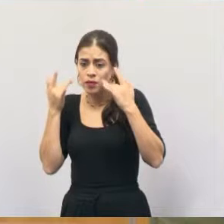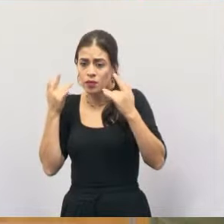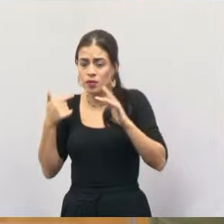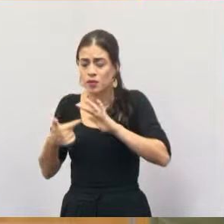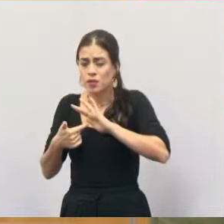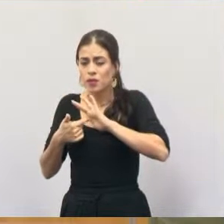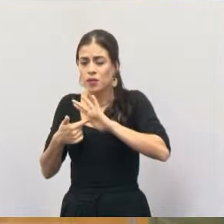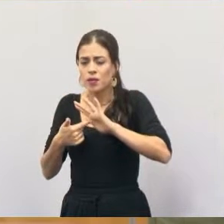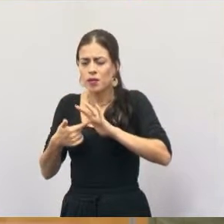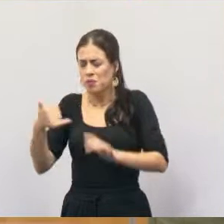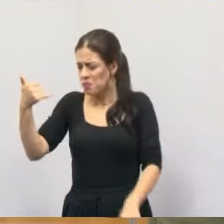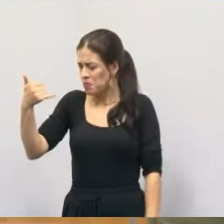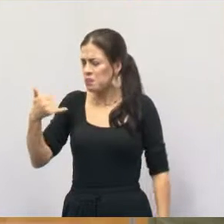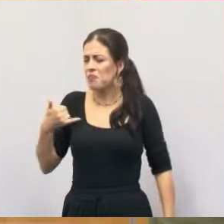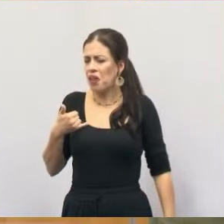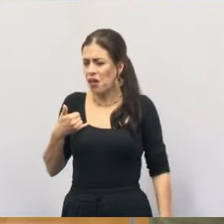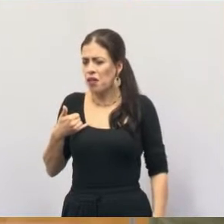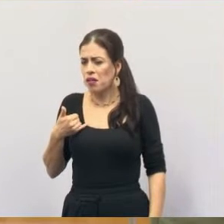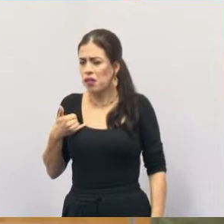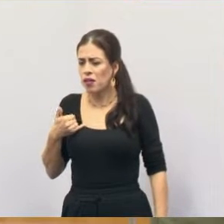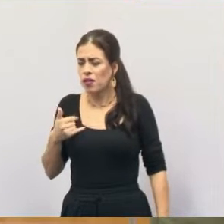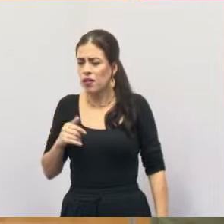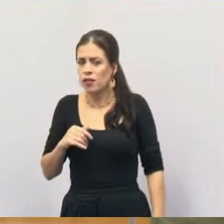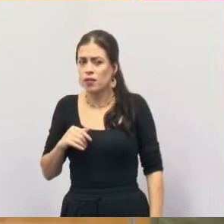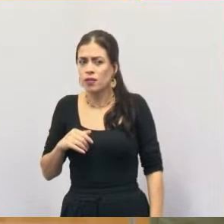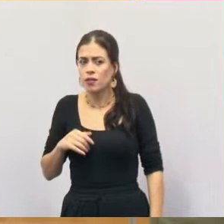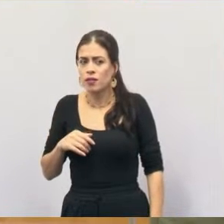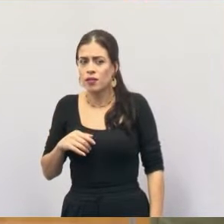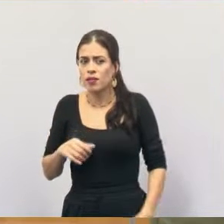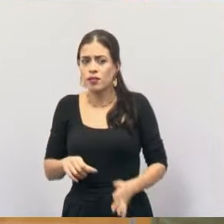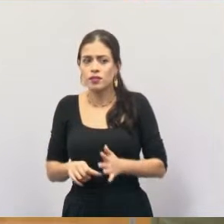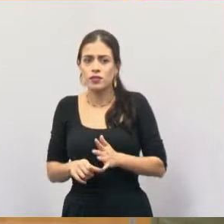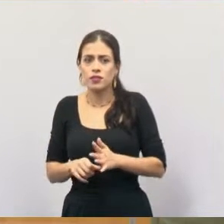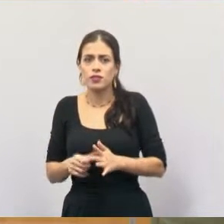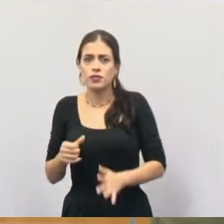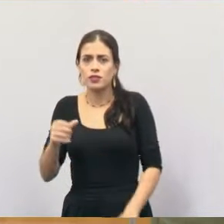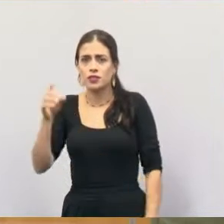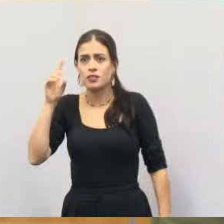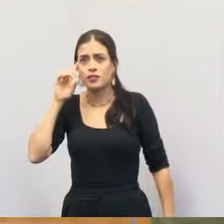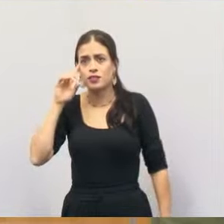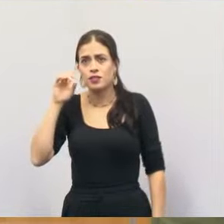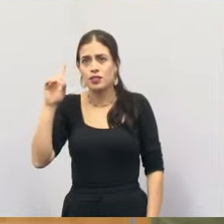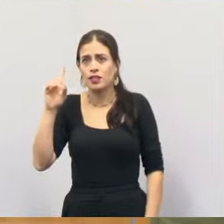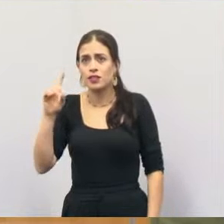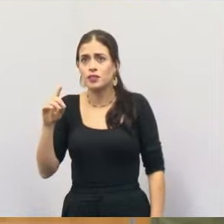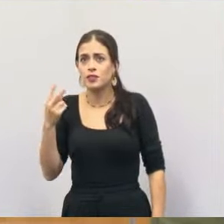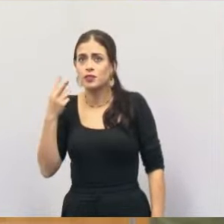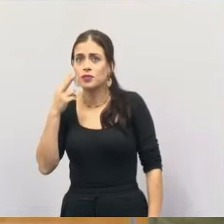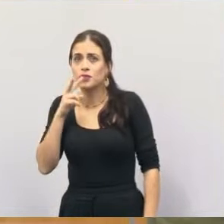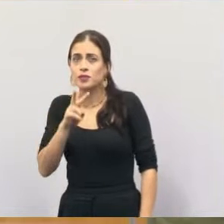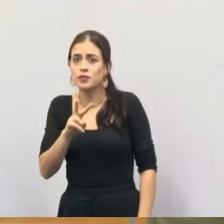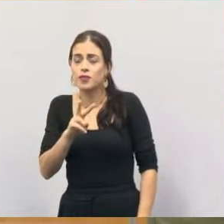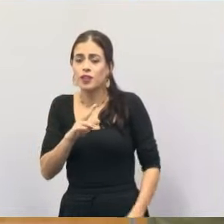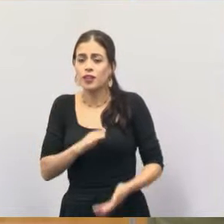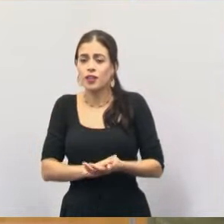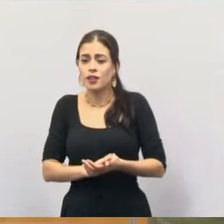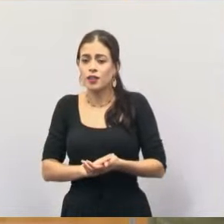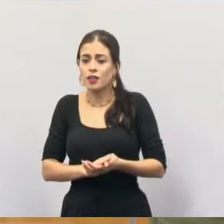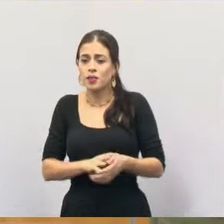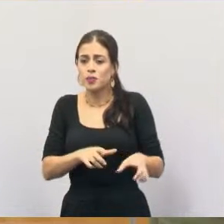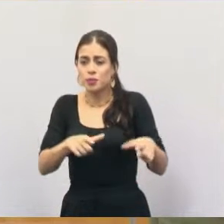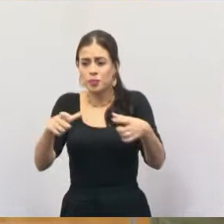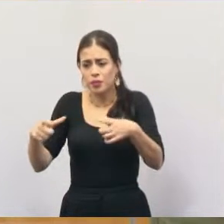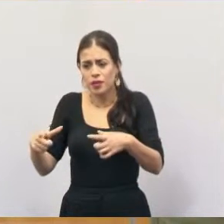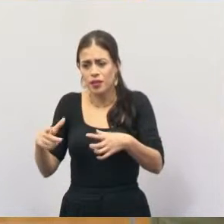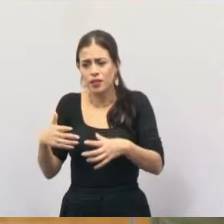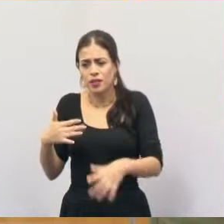para mim. No primeiro dia que fui ver aquela linguagem, entrei no palco, os atores me